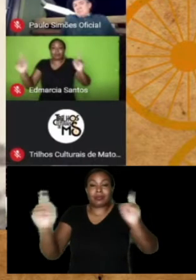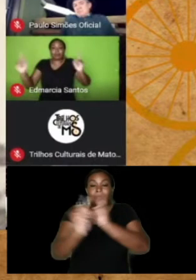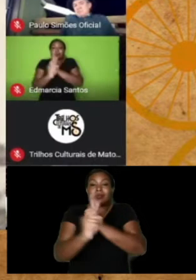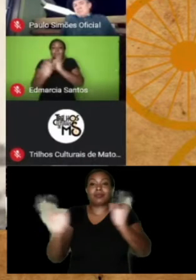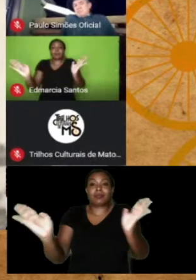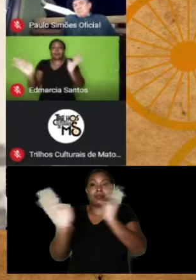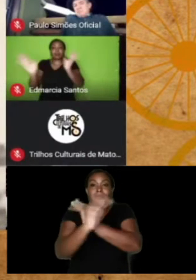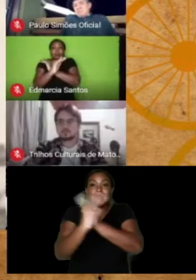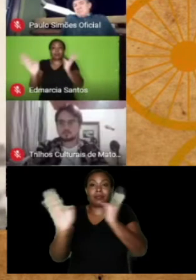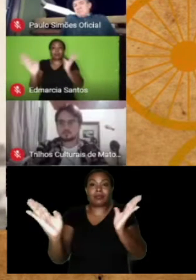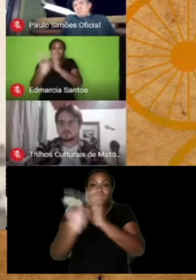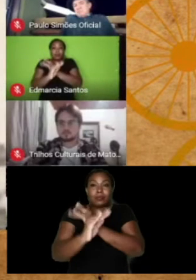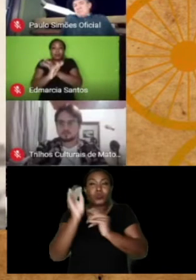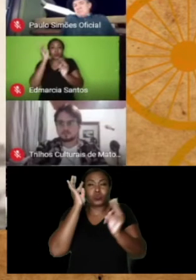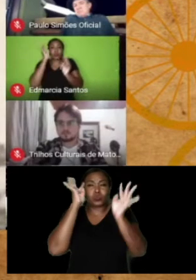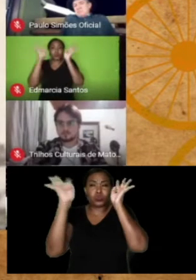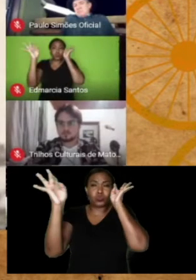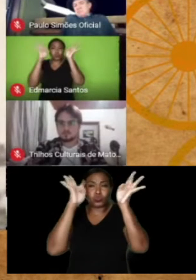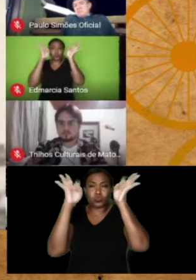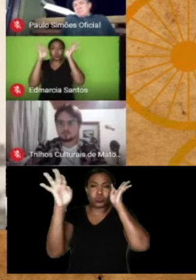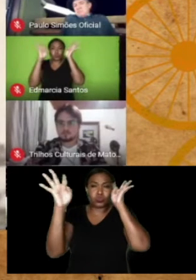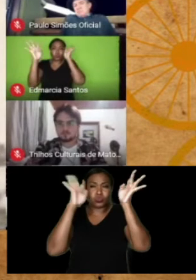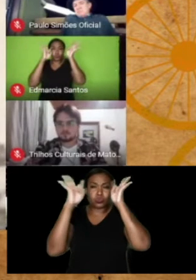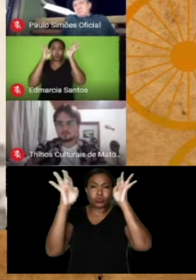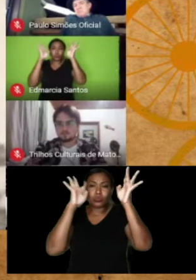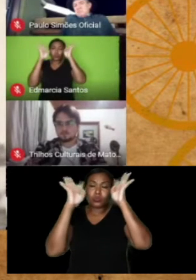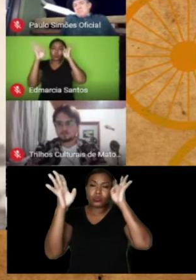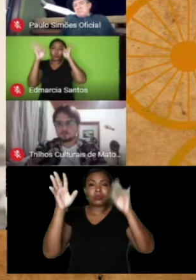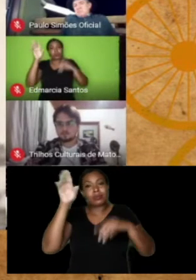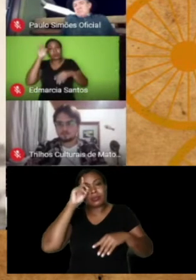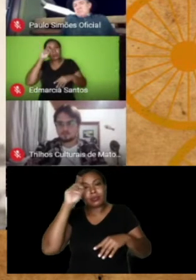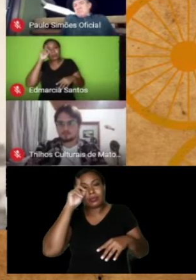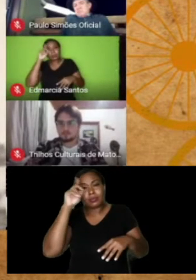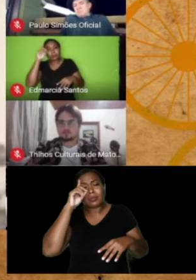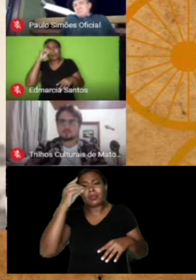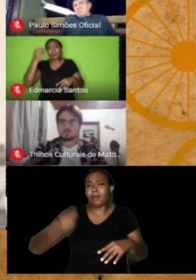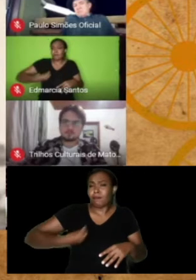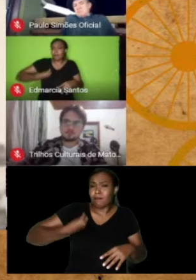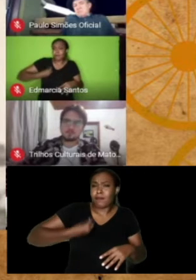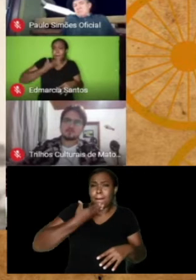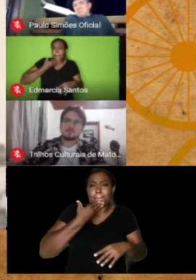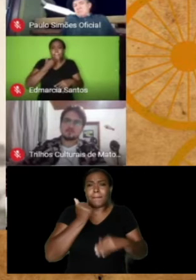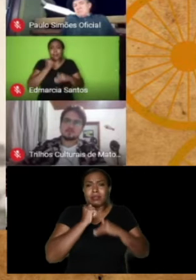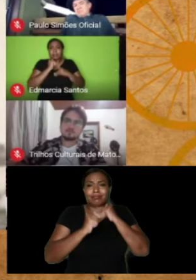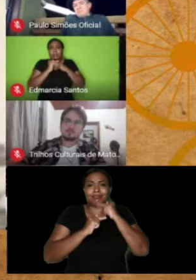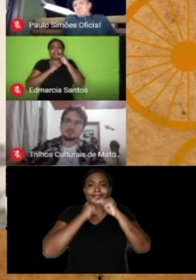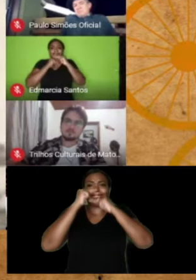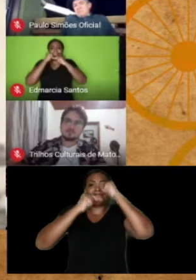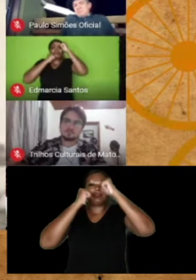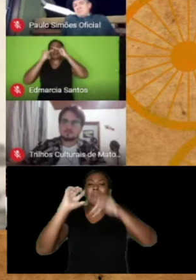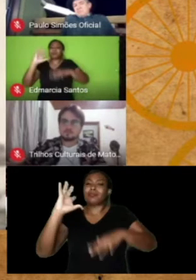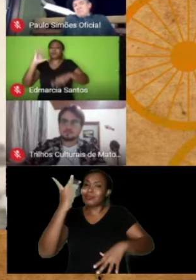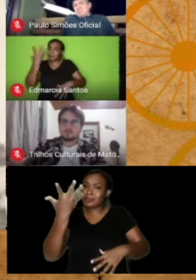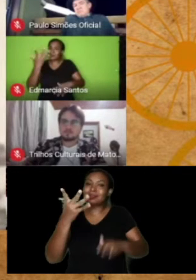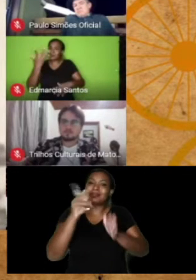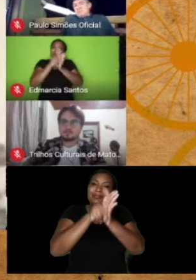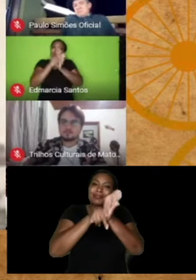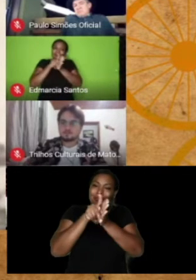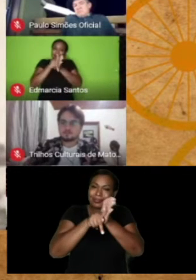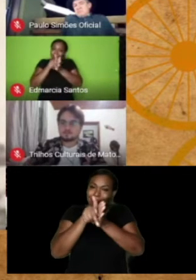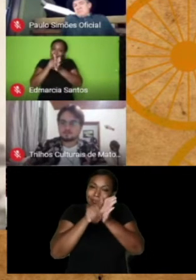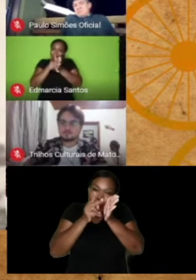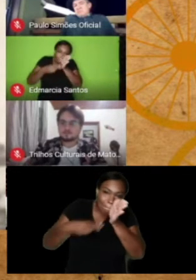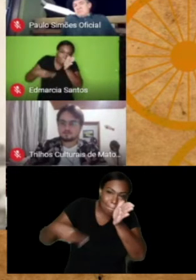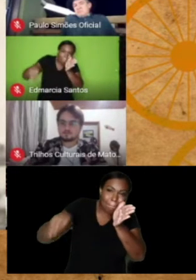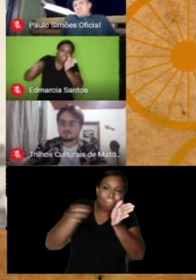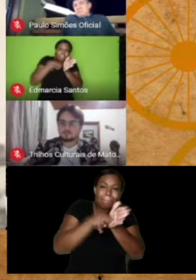o sonho de cada um no cotidiano, de buscar uma vida melhor, acontecia através das estações. E é apenas